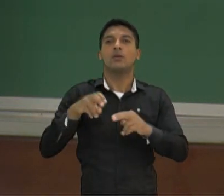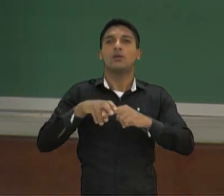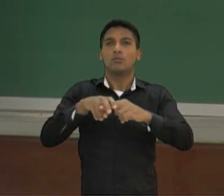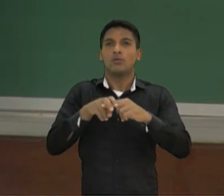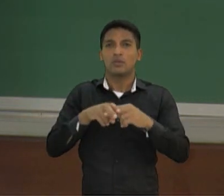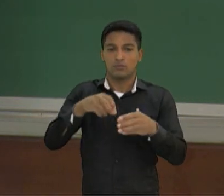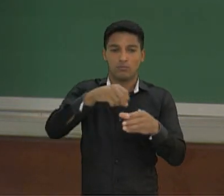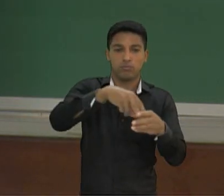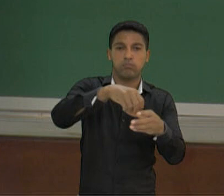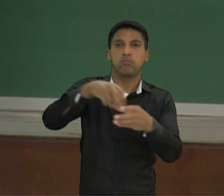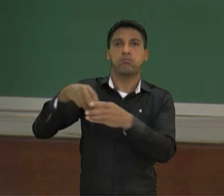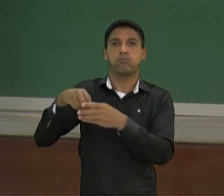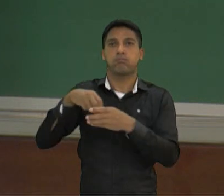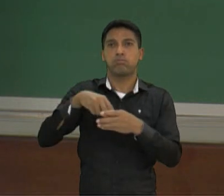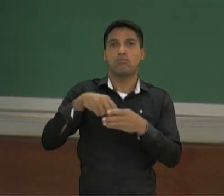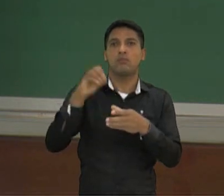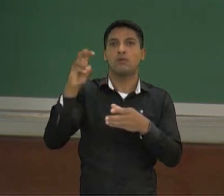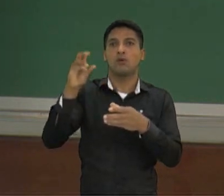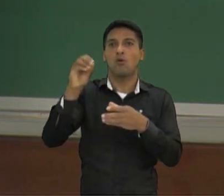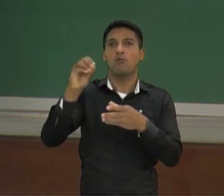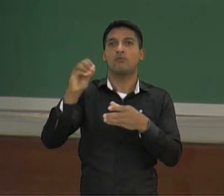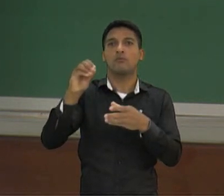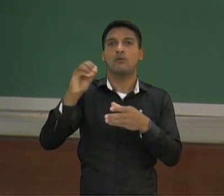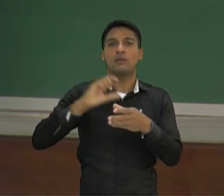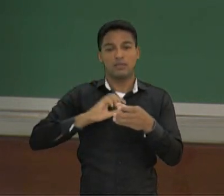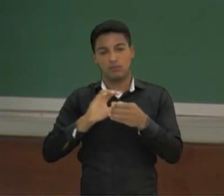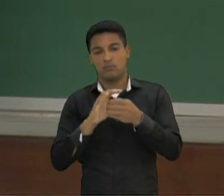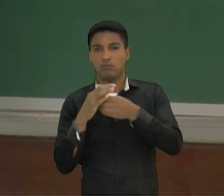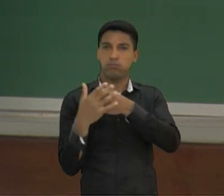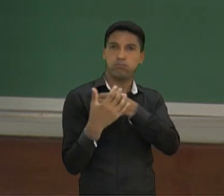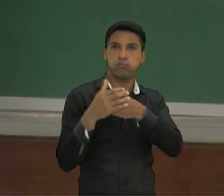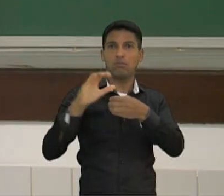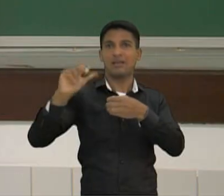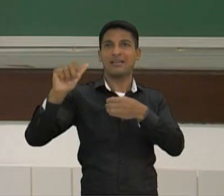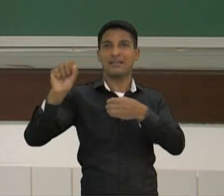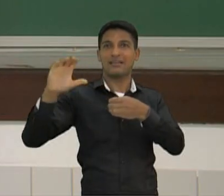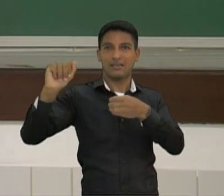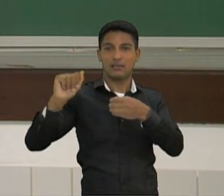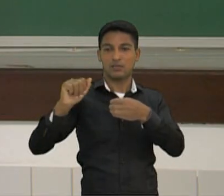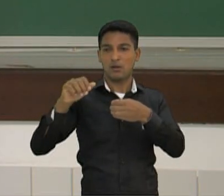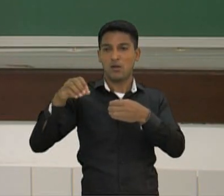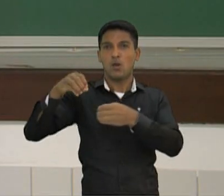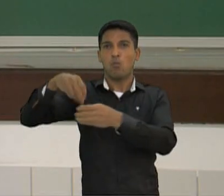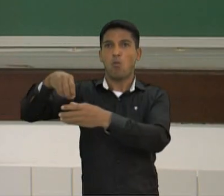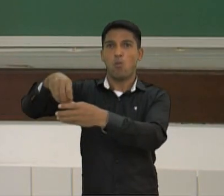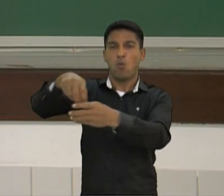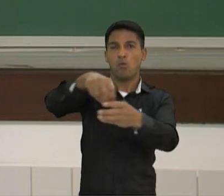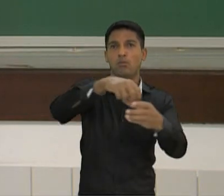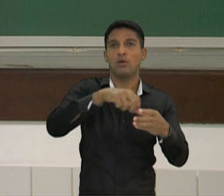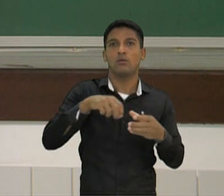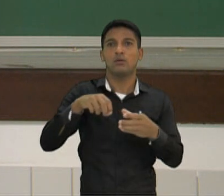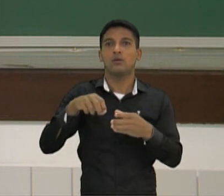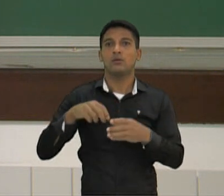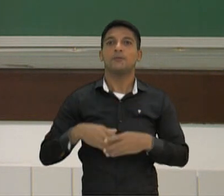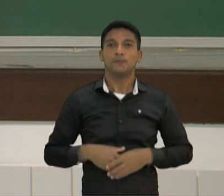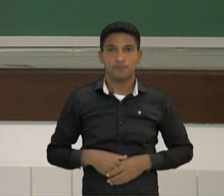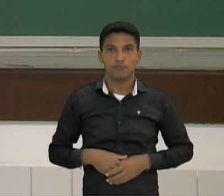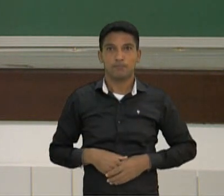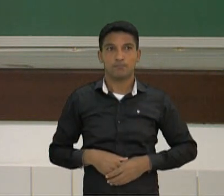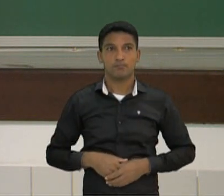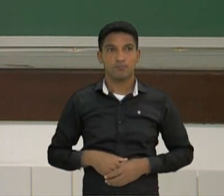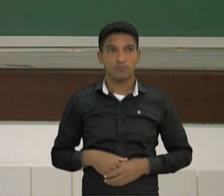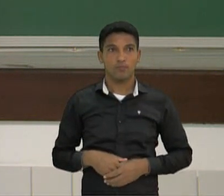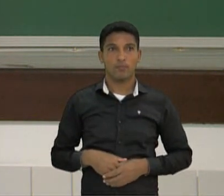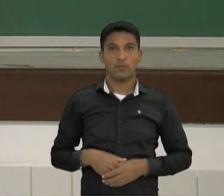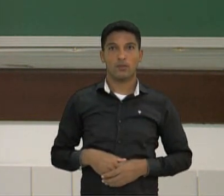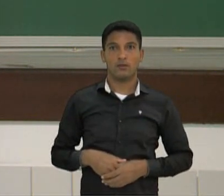Principalmente ovo com casca. Óbvio que a oviparidade ela antecede o grupo das aves. Os répteis já apresentavam isso.